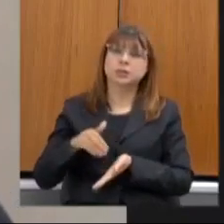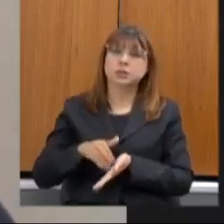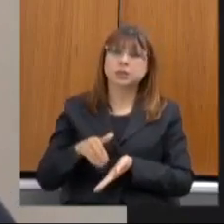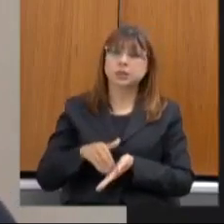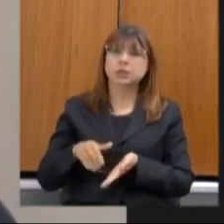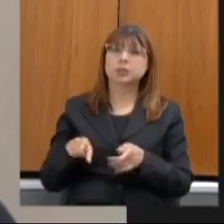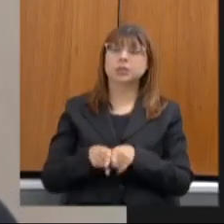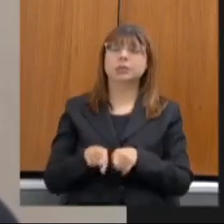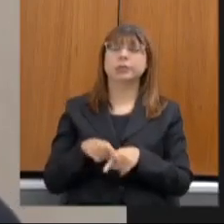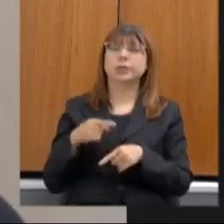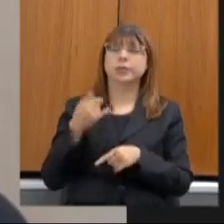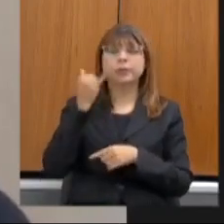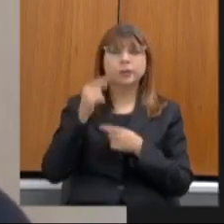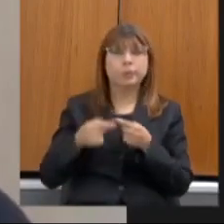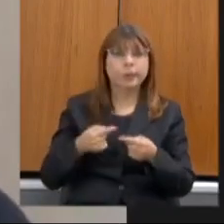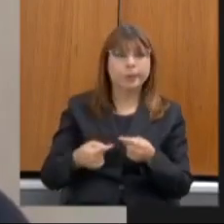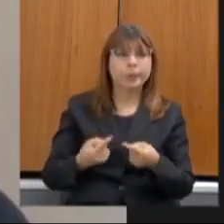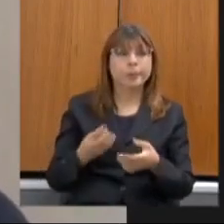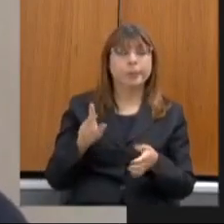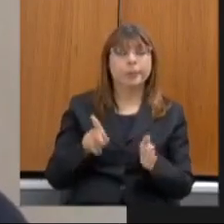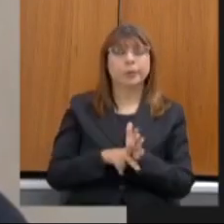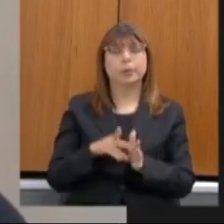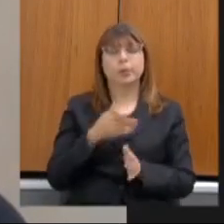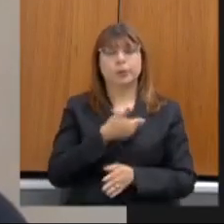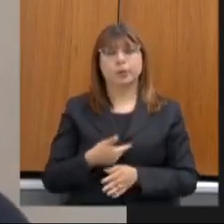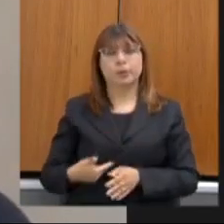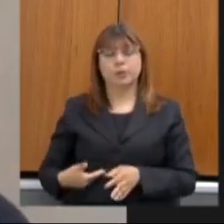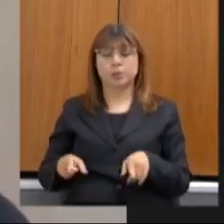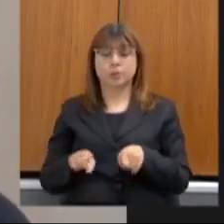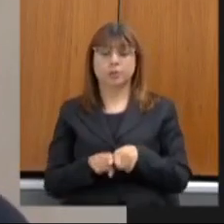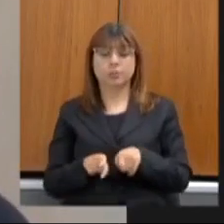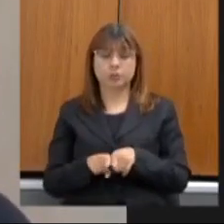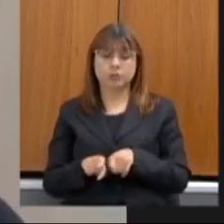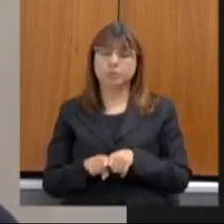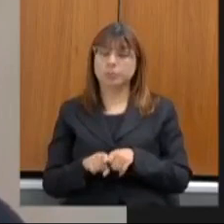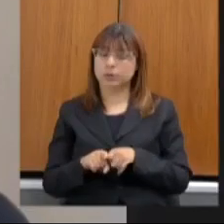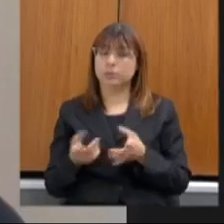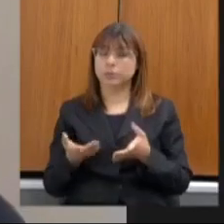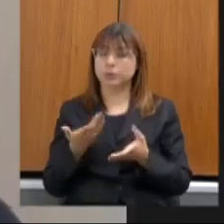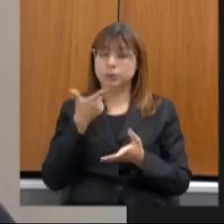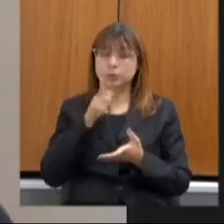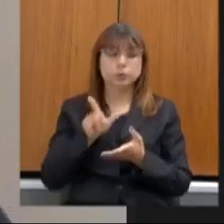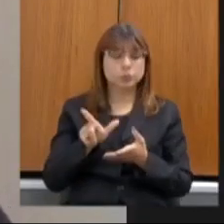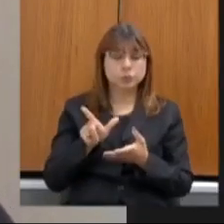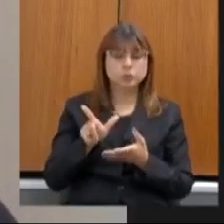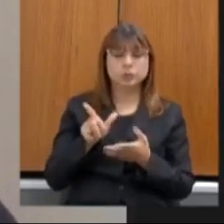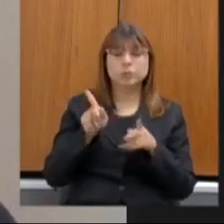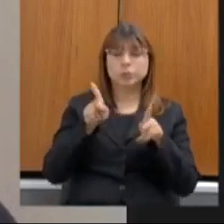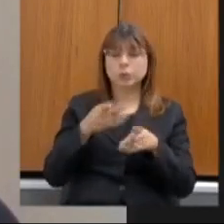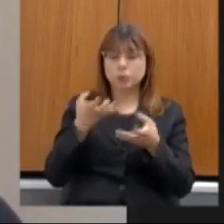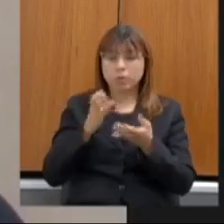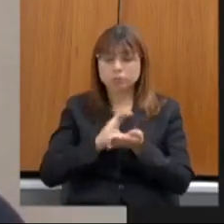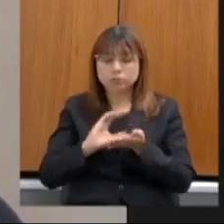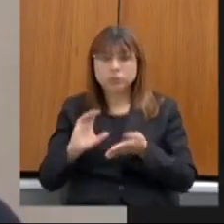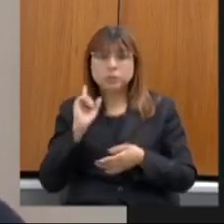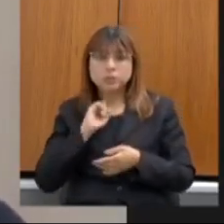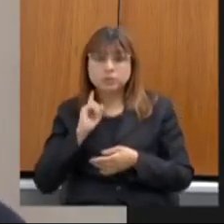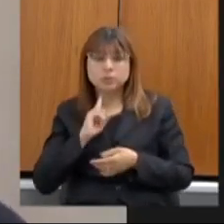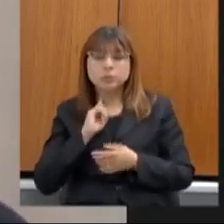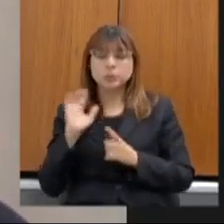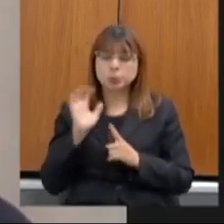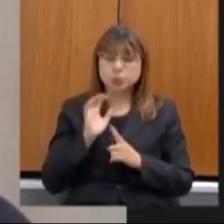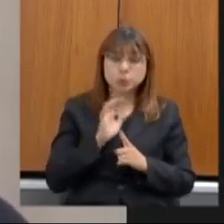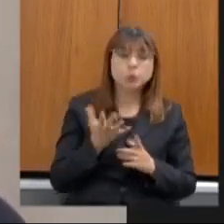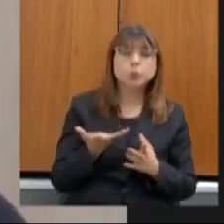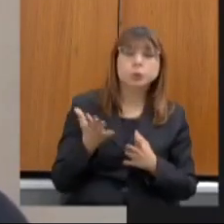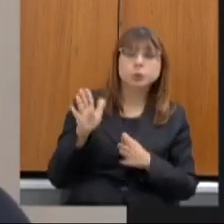desburocratizar o governo e atrair as pessoas que querem investir Aqui Minas Gerais Eu acho que isso é